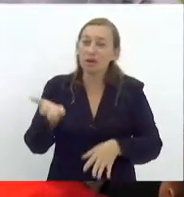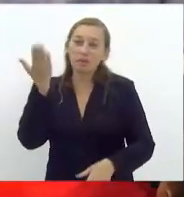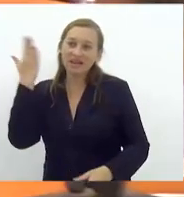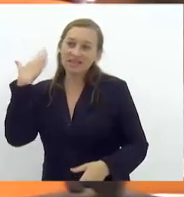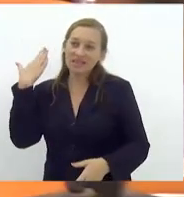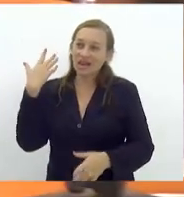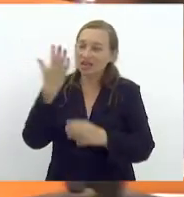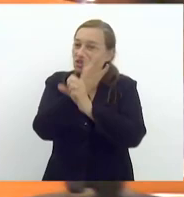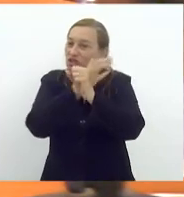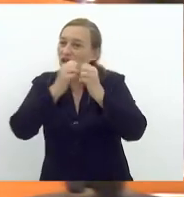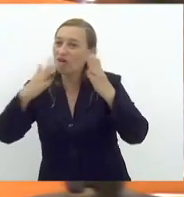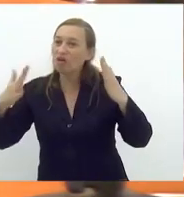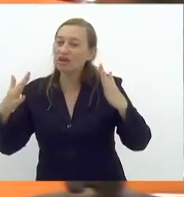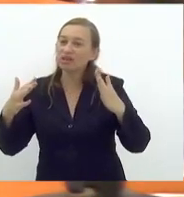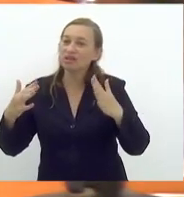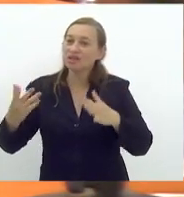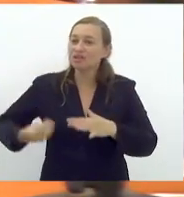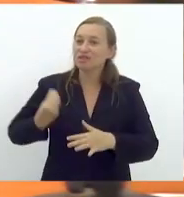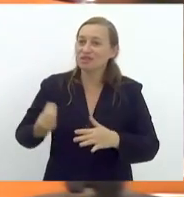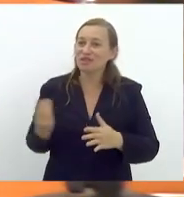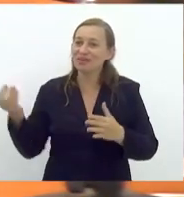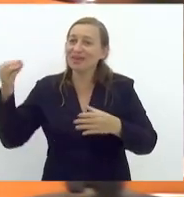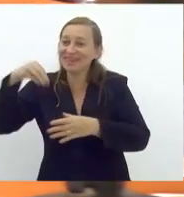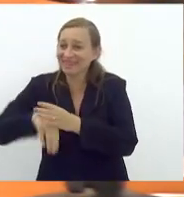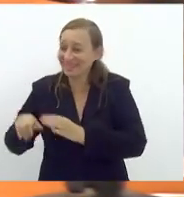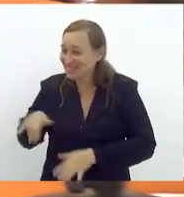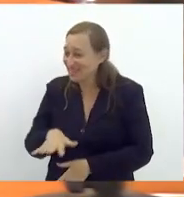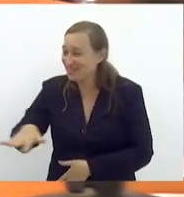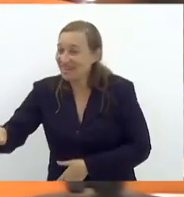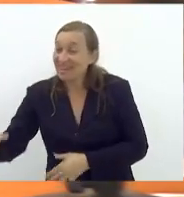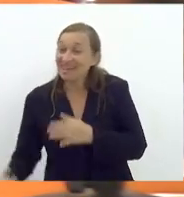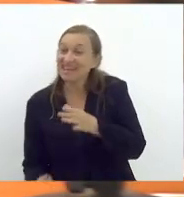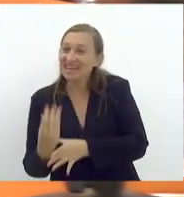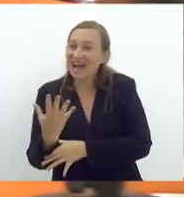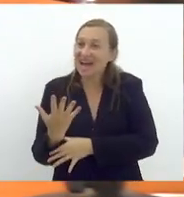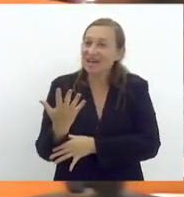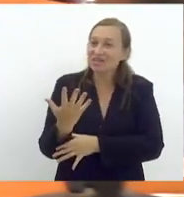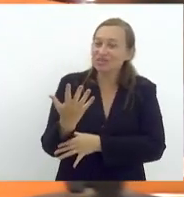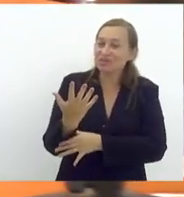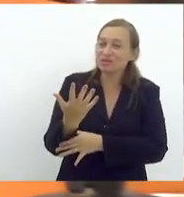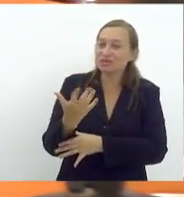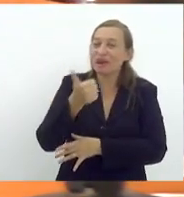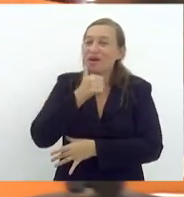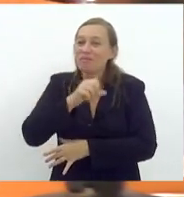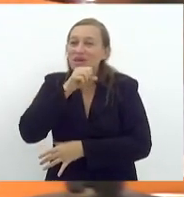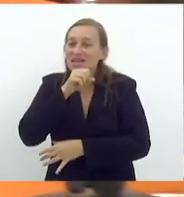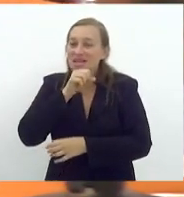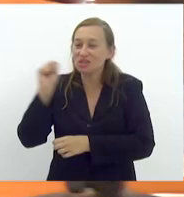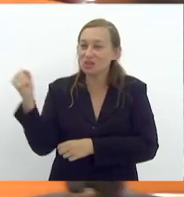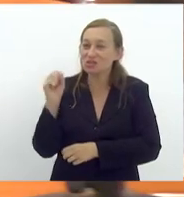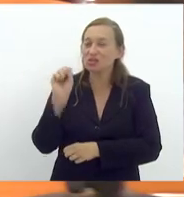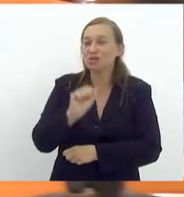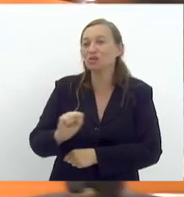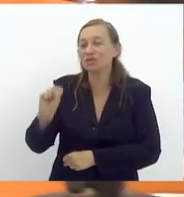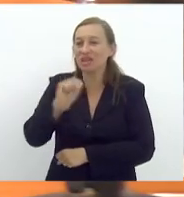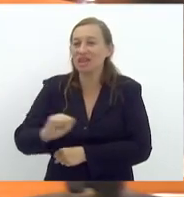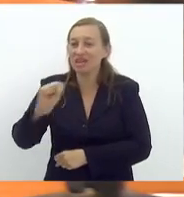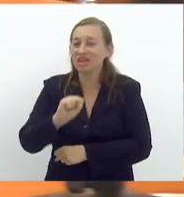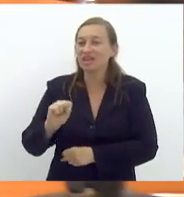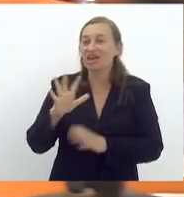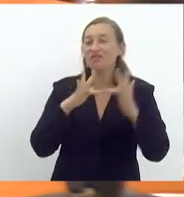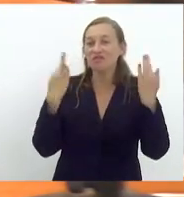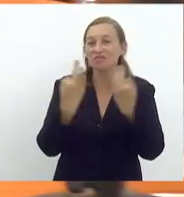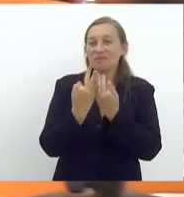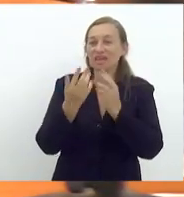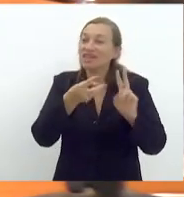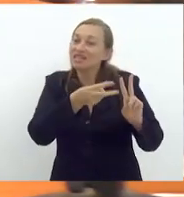Glória nós sobrevivendo até dentro da favela criados à margem pela mãe solteira que leva nas costas famílias indígenas